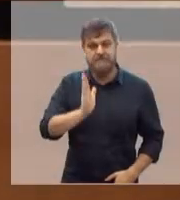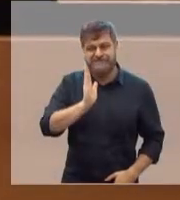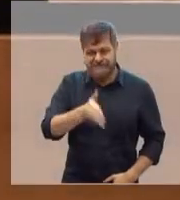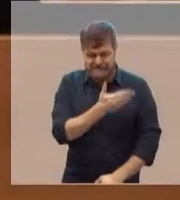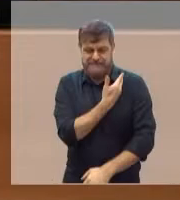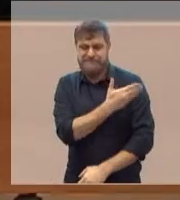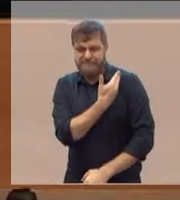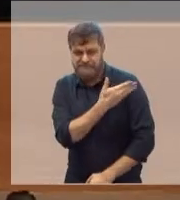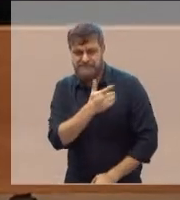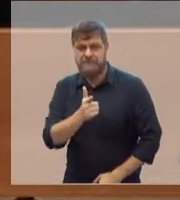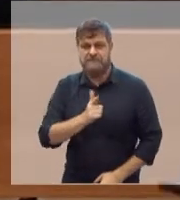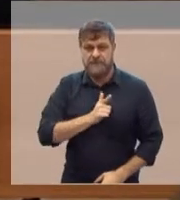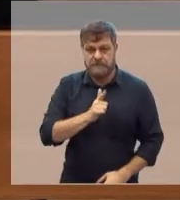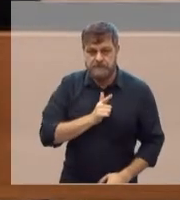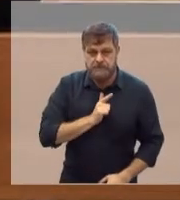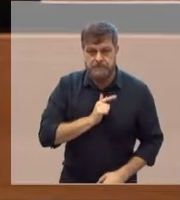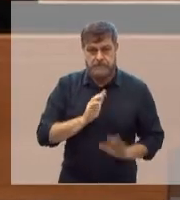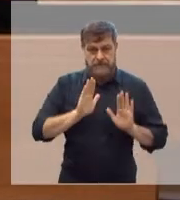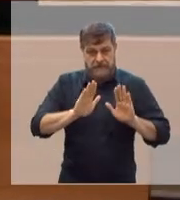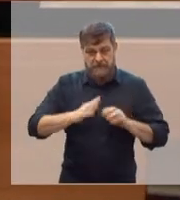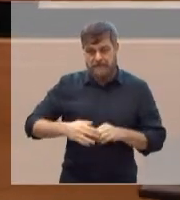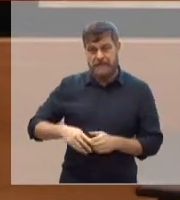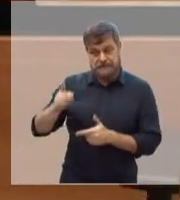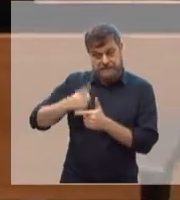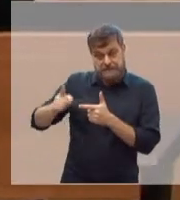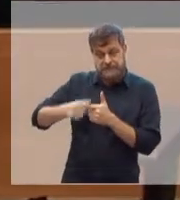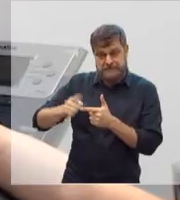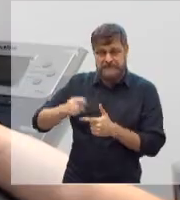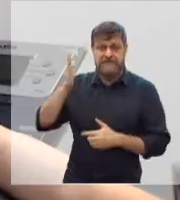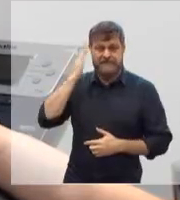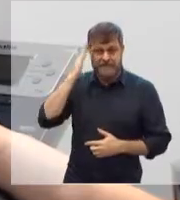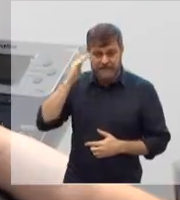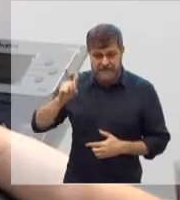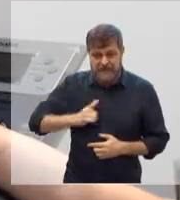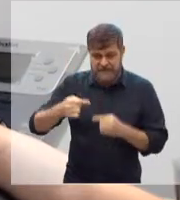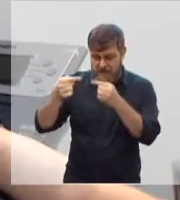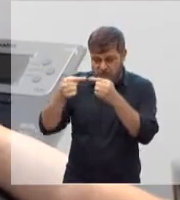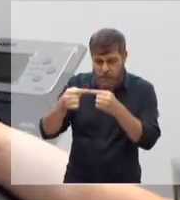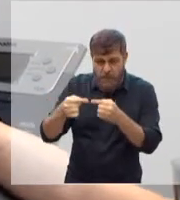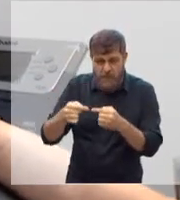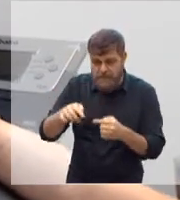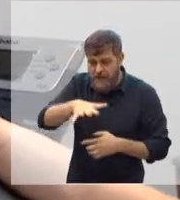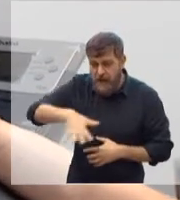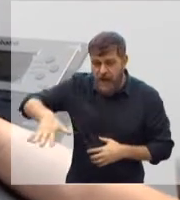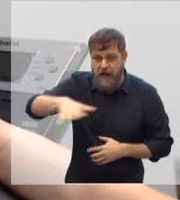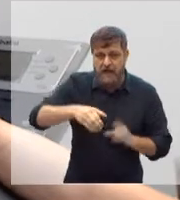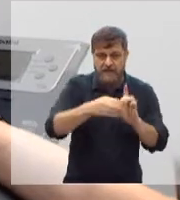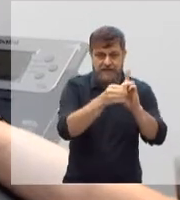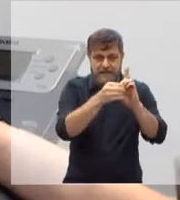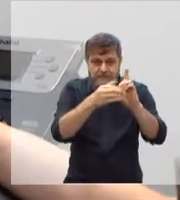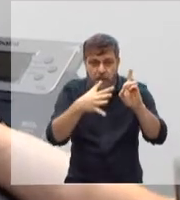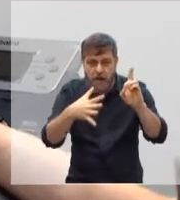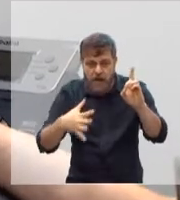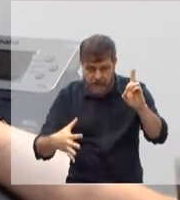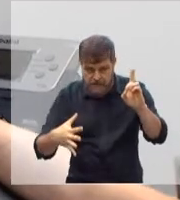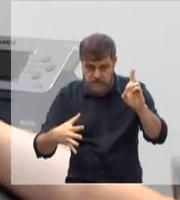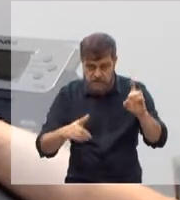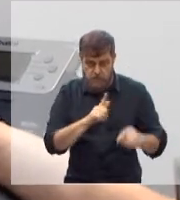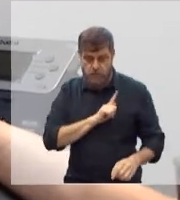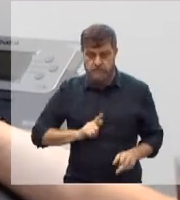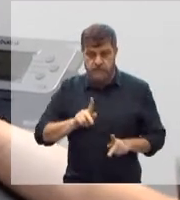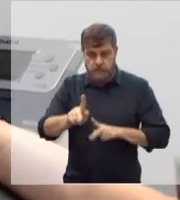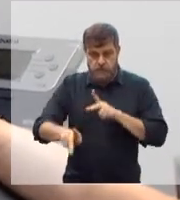Mas independentemente dessas circunstâncias que faz parte do processo